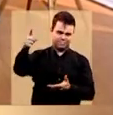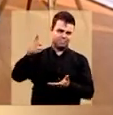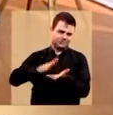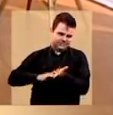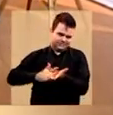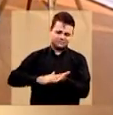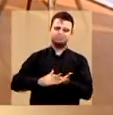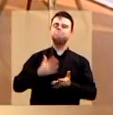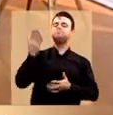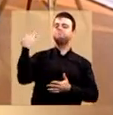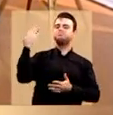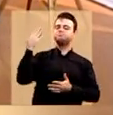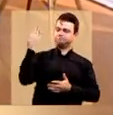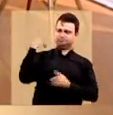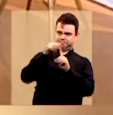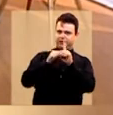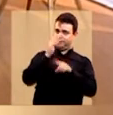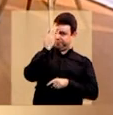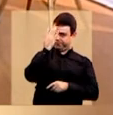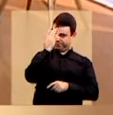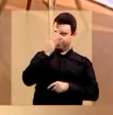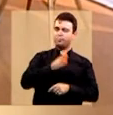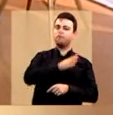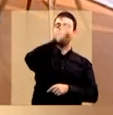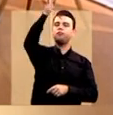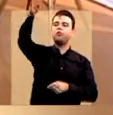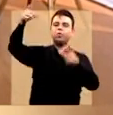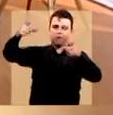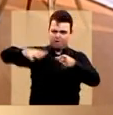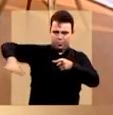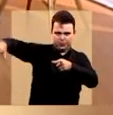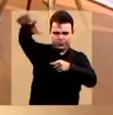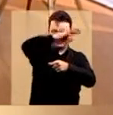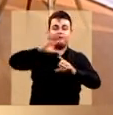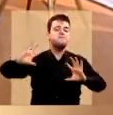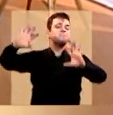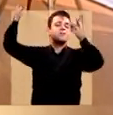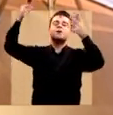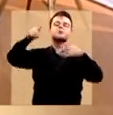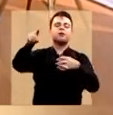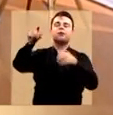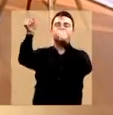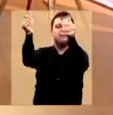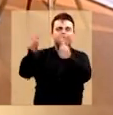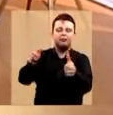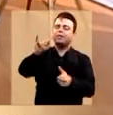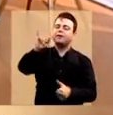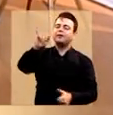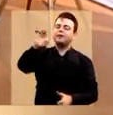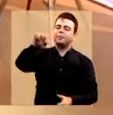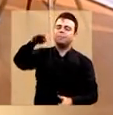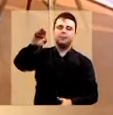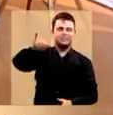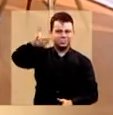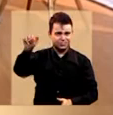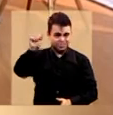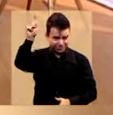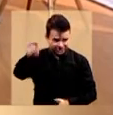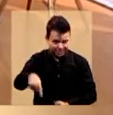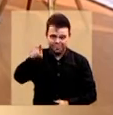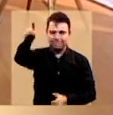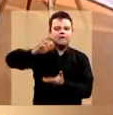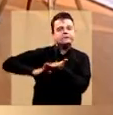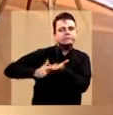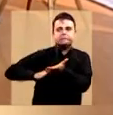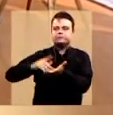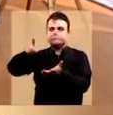né? Tive agora, em fevereiro, no Recôncavo, vendo uma festa de um culto a Iemanjá, que tem um samba de roda, que está lá, está vivo, não é uma